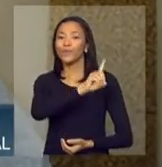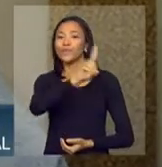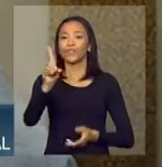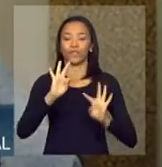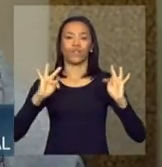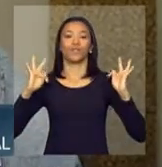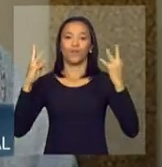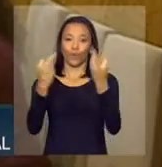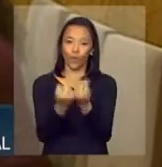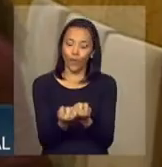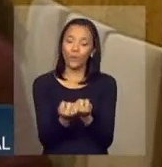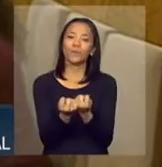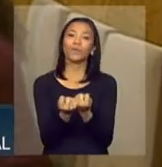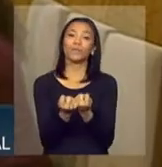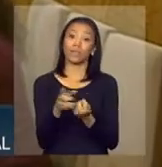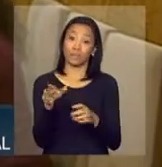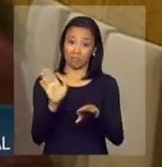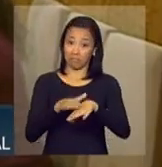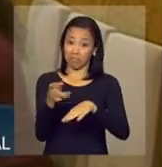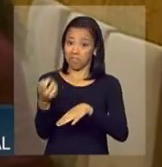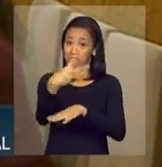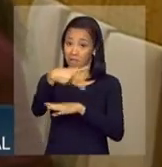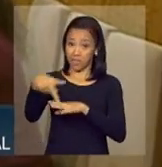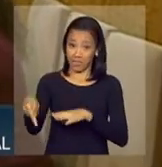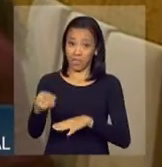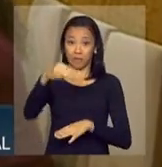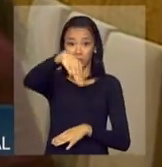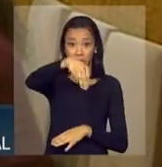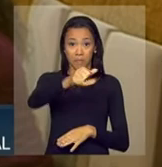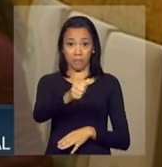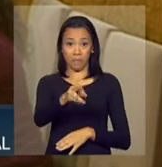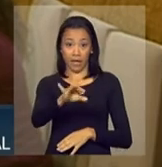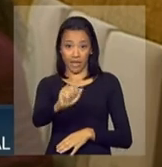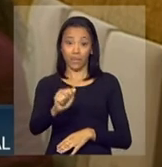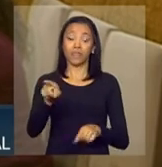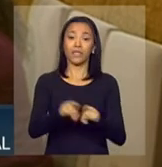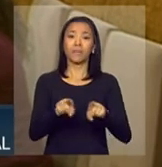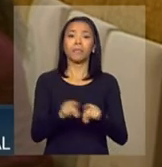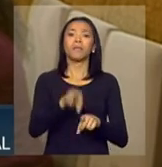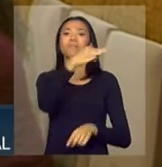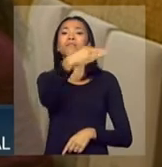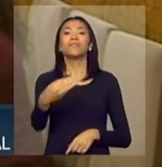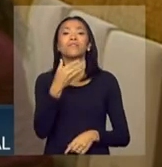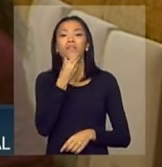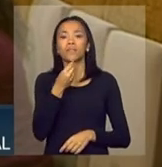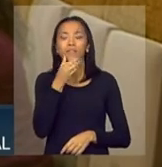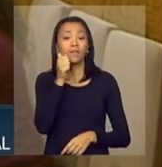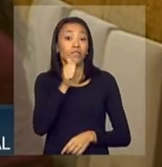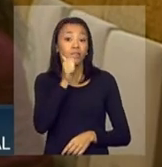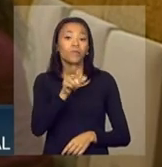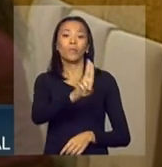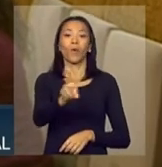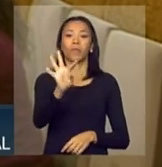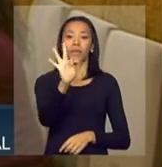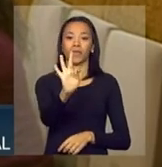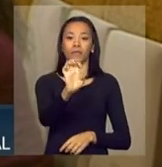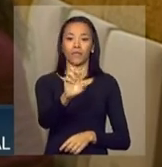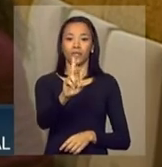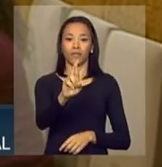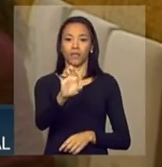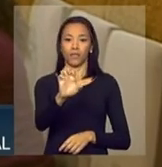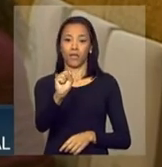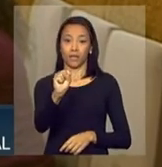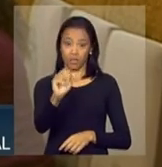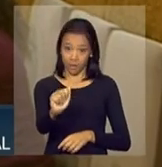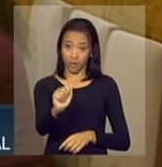e todos, presidenta comendadora, Maria Emília, ministra Tereza, Valéria. Eu sinto muito que a gente tenha